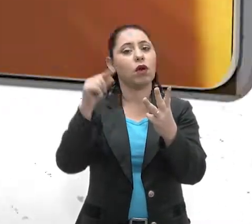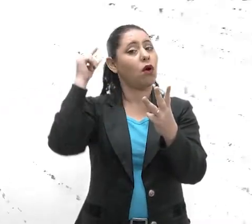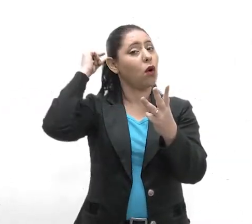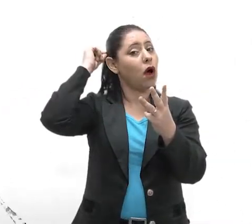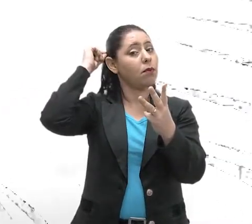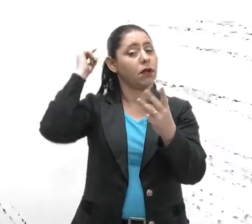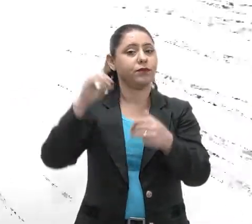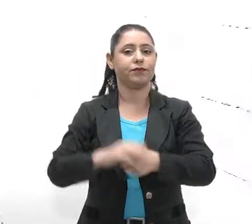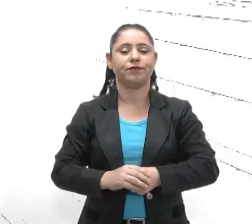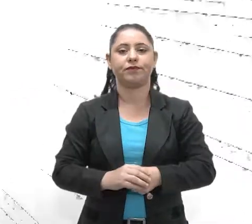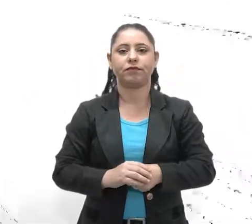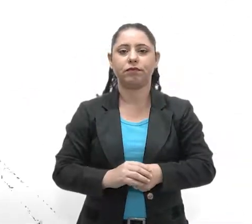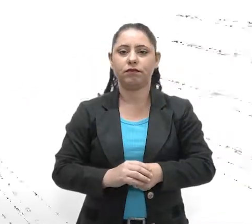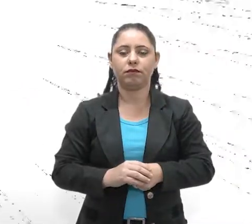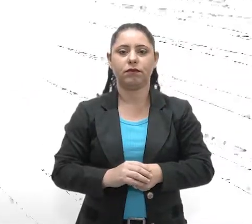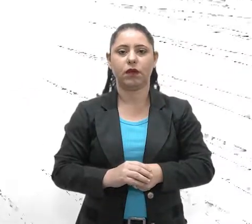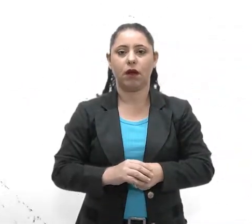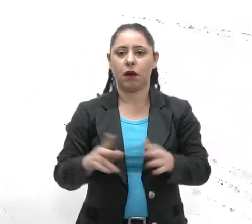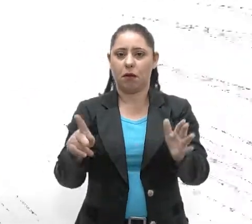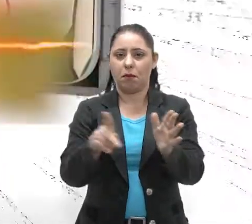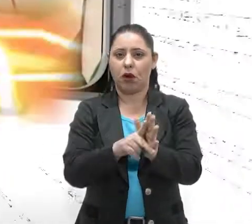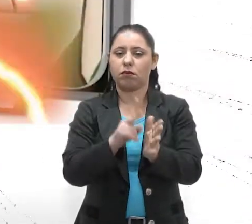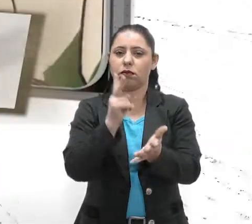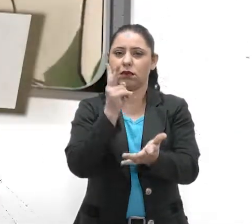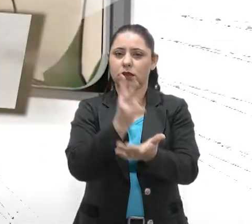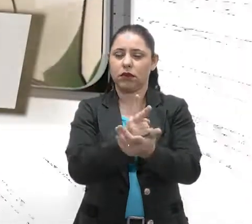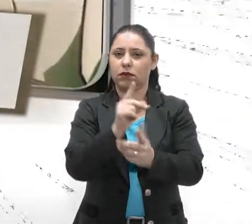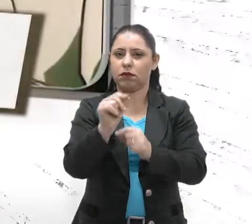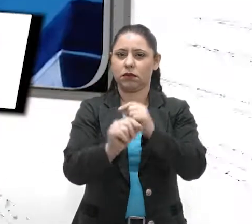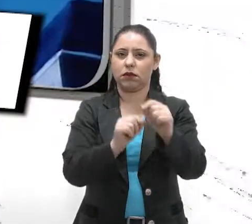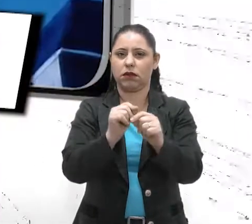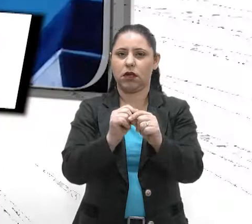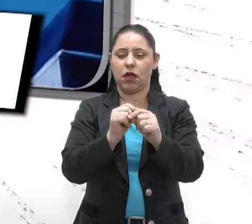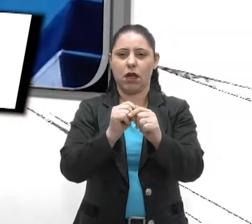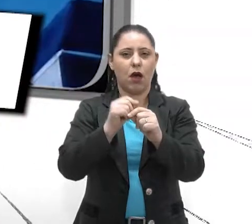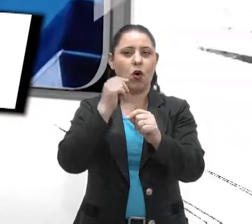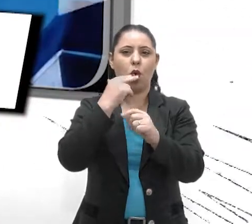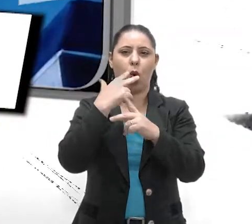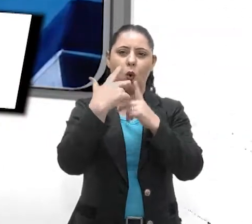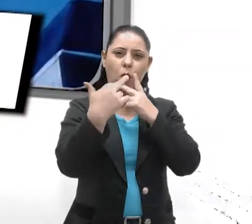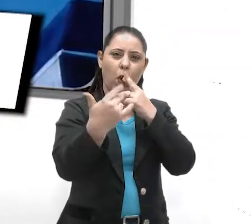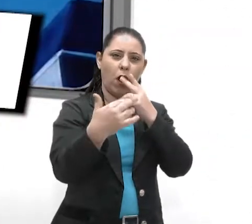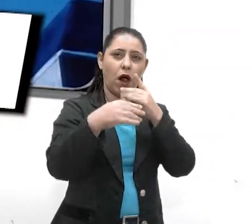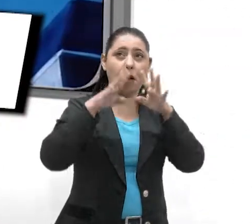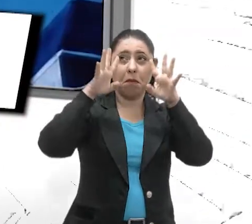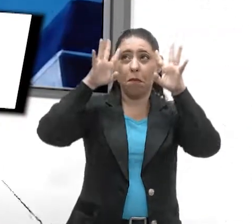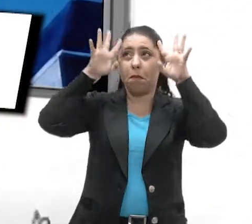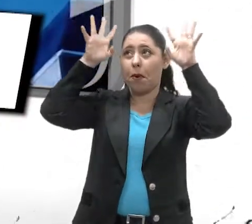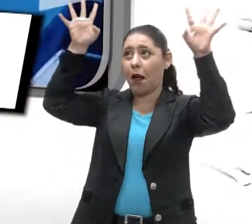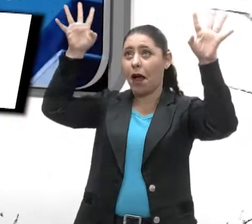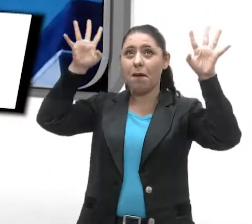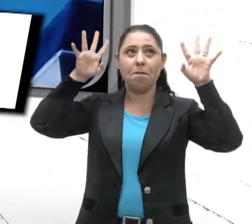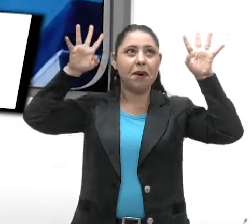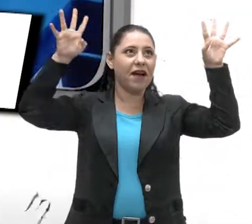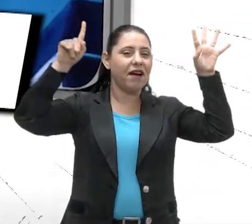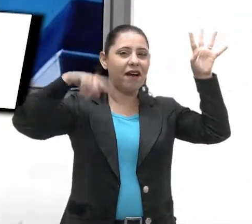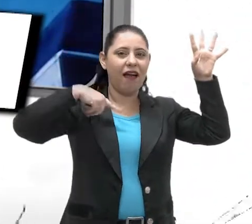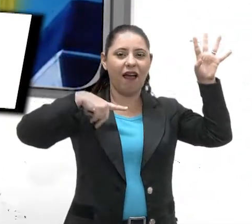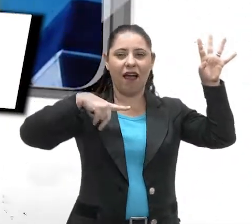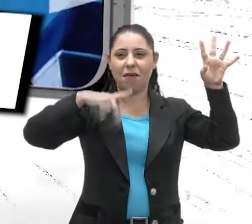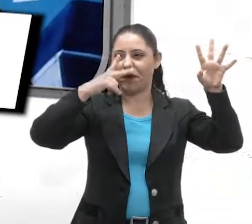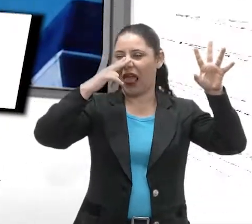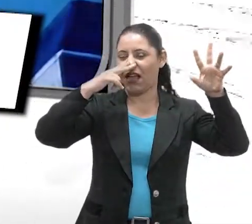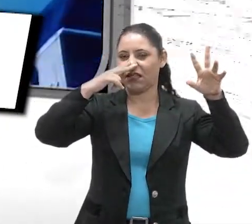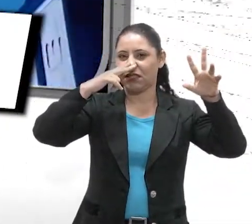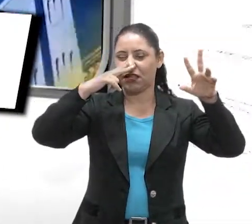Em terceiro, a questão do cabelo. O cabelo dos personagens geralmente assim é bem colorido, bem espetado, uma